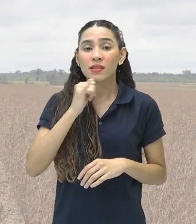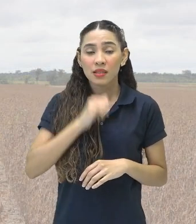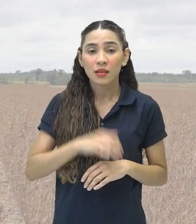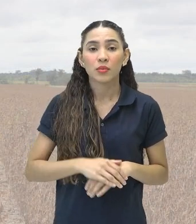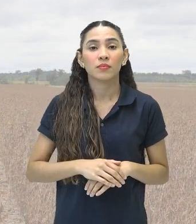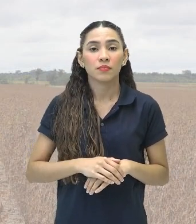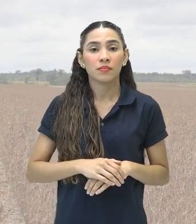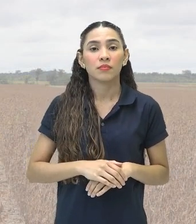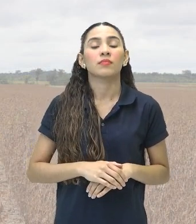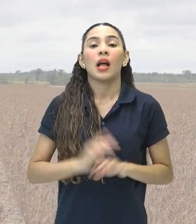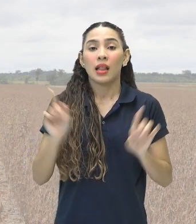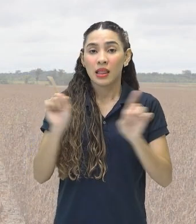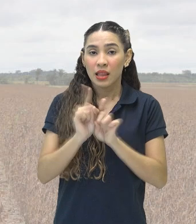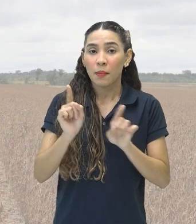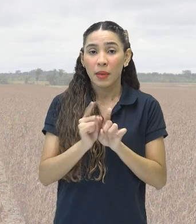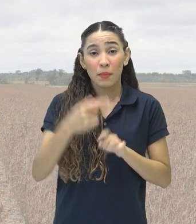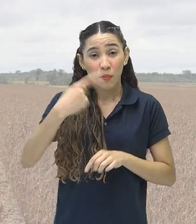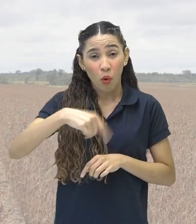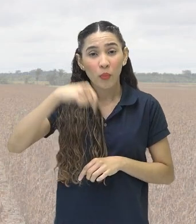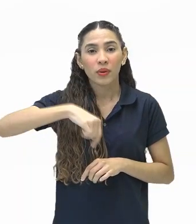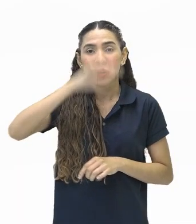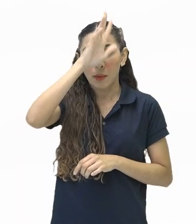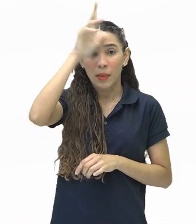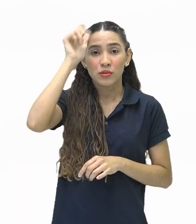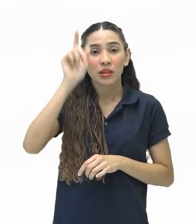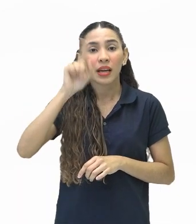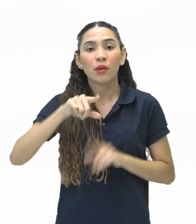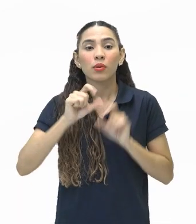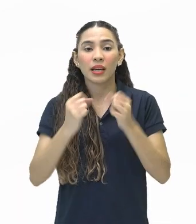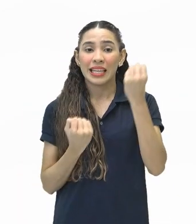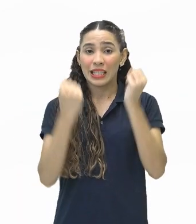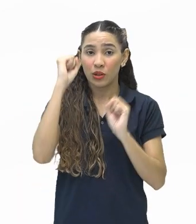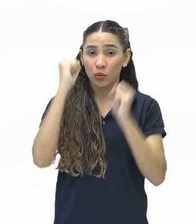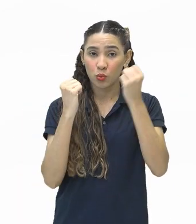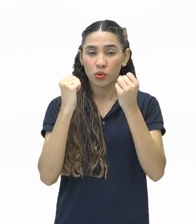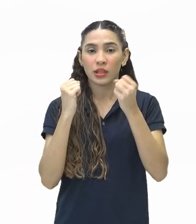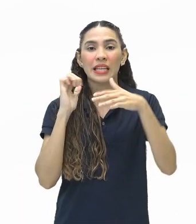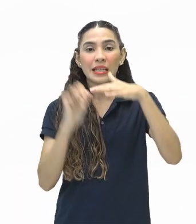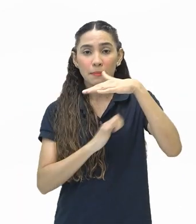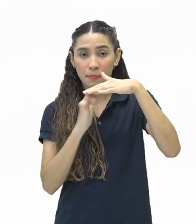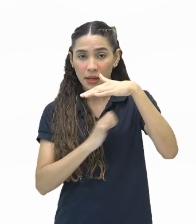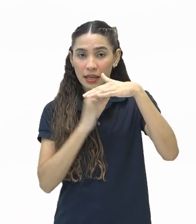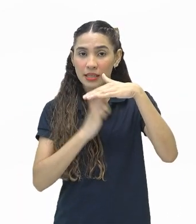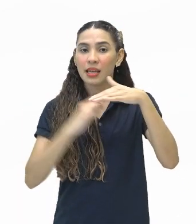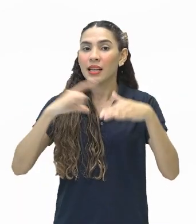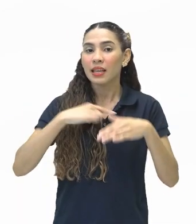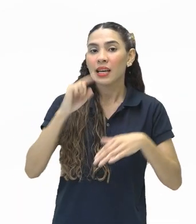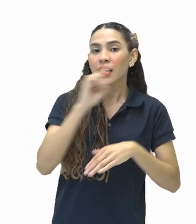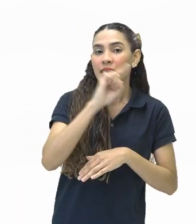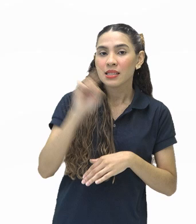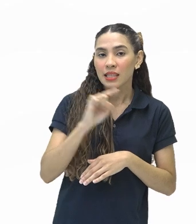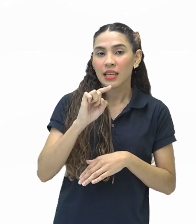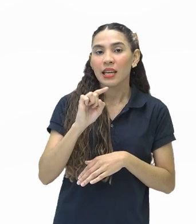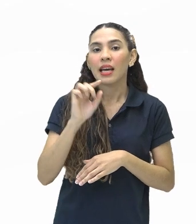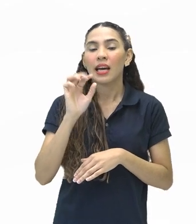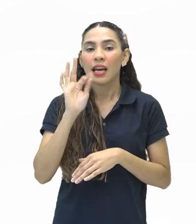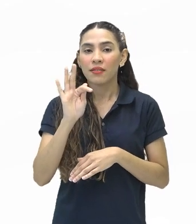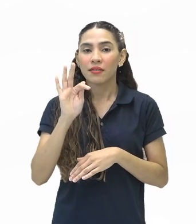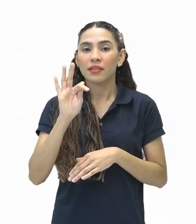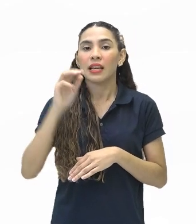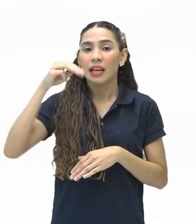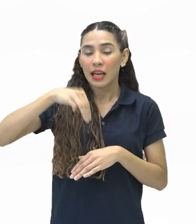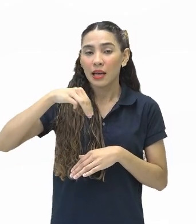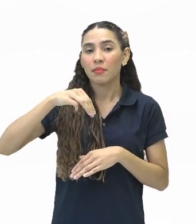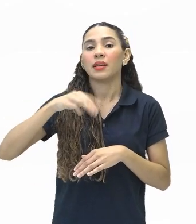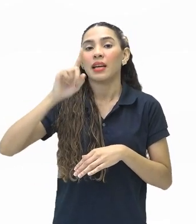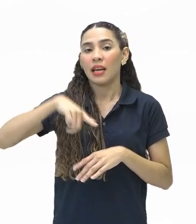faz parte aqui da nossa cultura é a indústria. Nós temos aqui a Zona Franca de Manaus. Ela é um